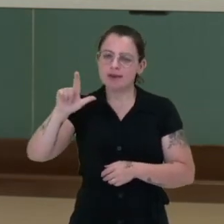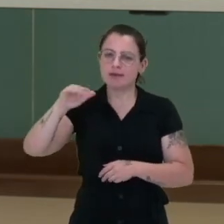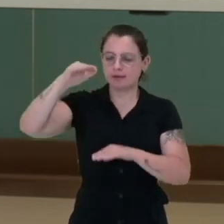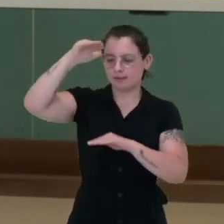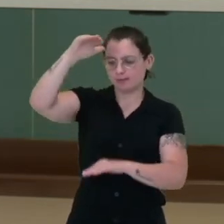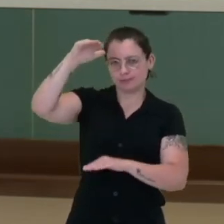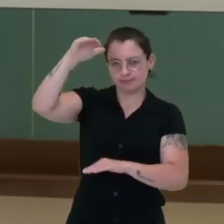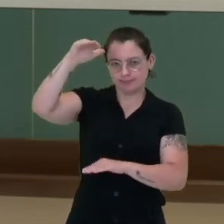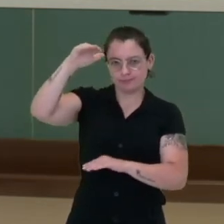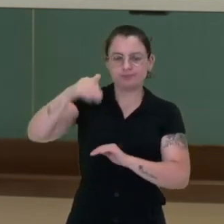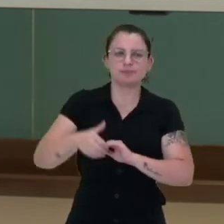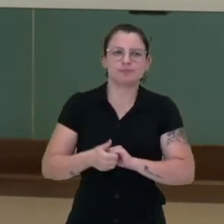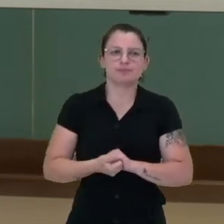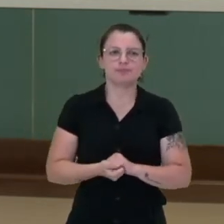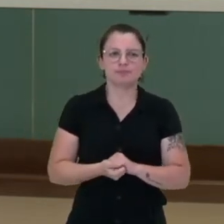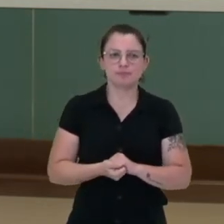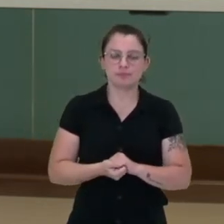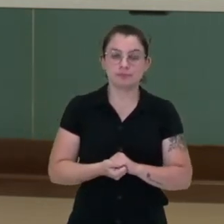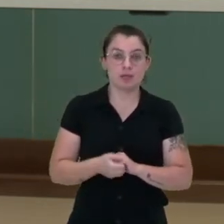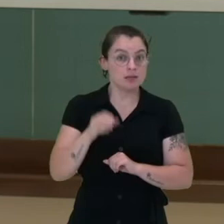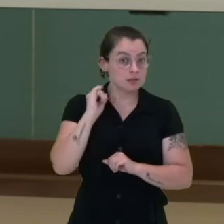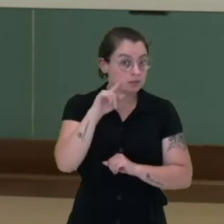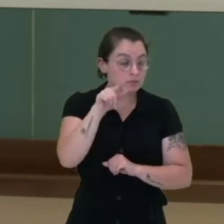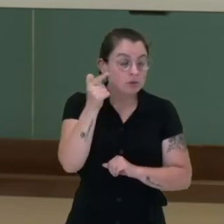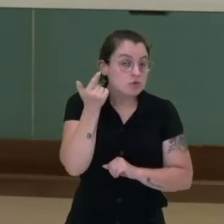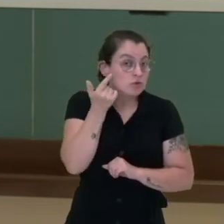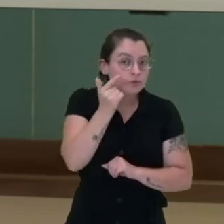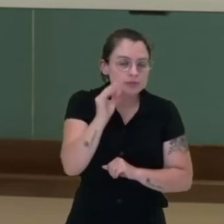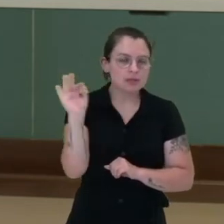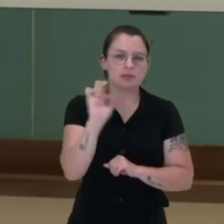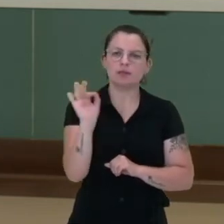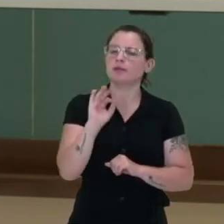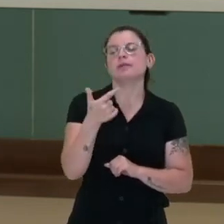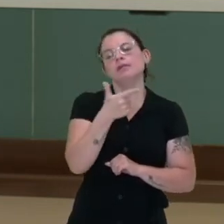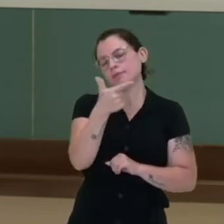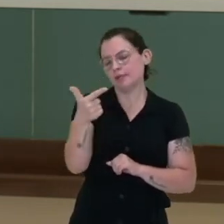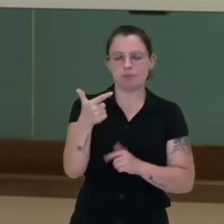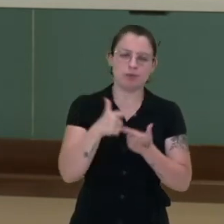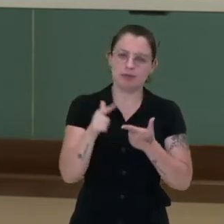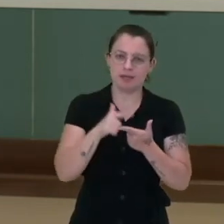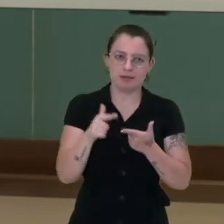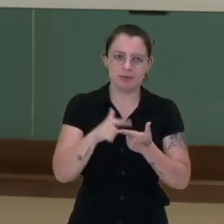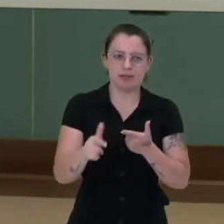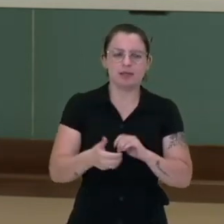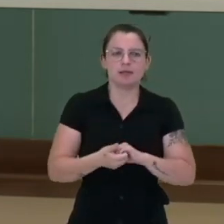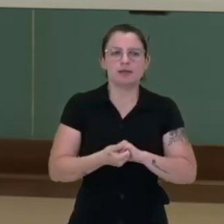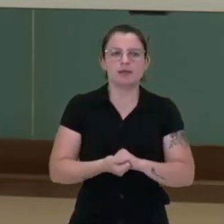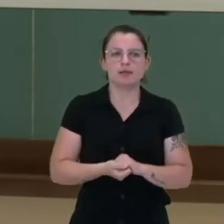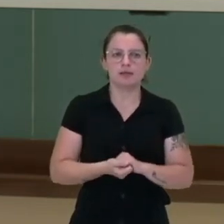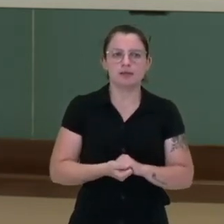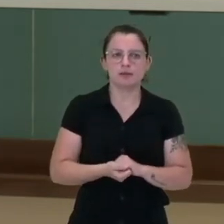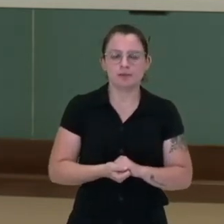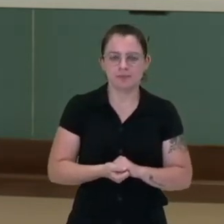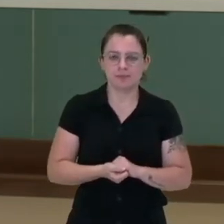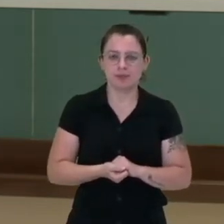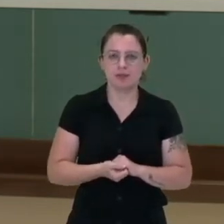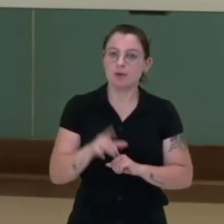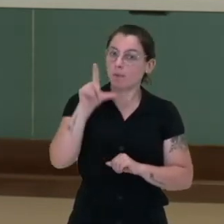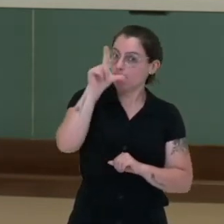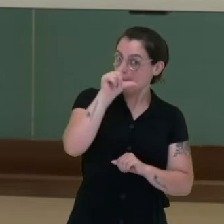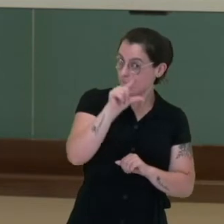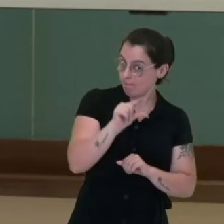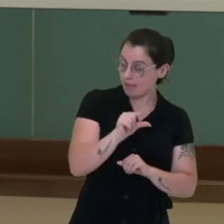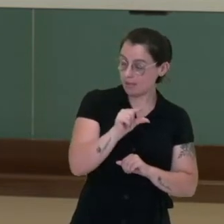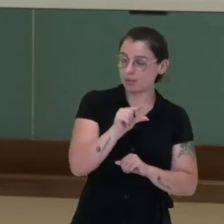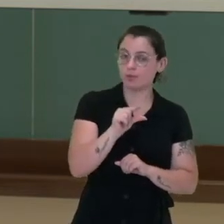Claro, se você não conseguir medir o volume exato, não tem problema. Só que nós colocamos uma quantidade menor